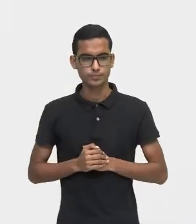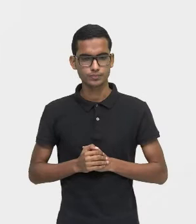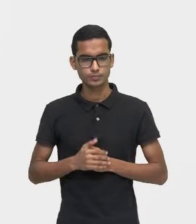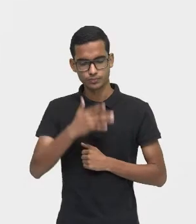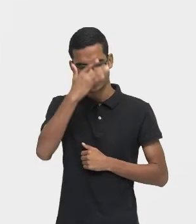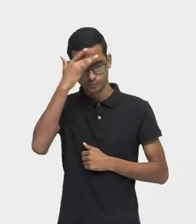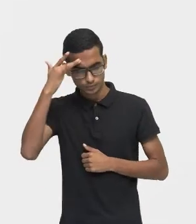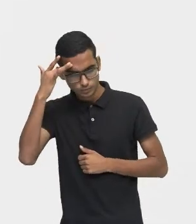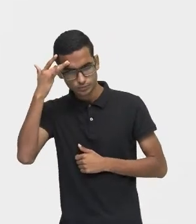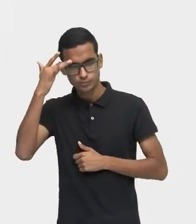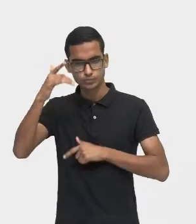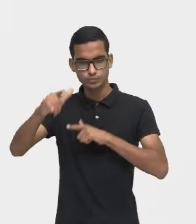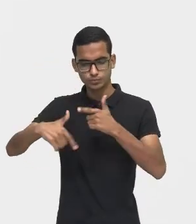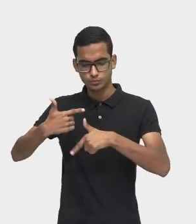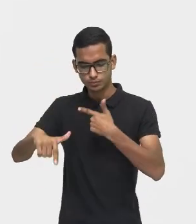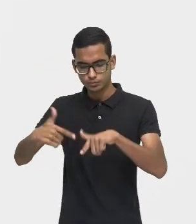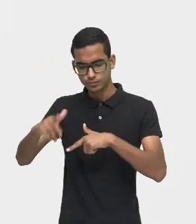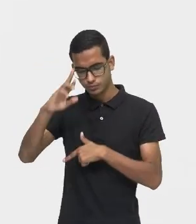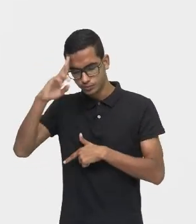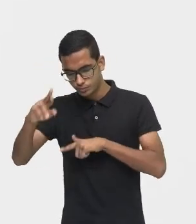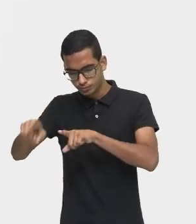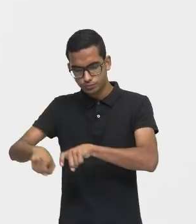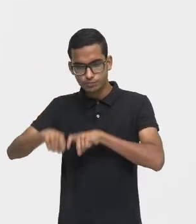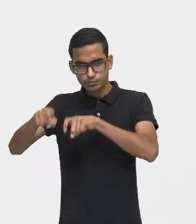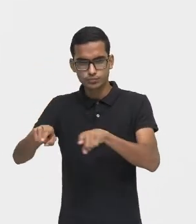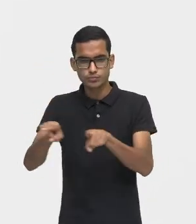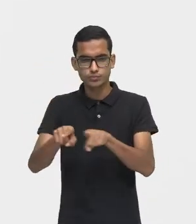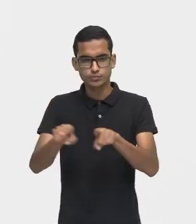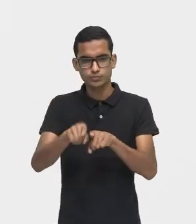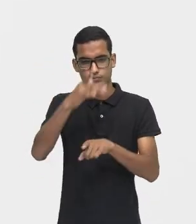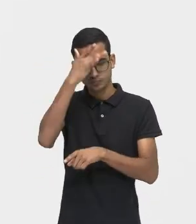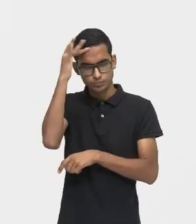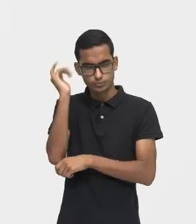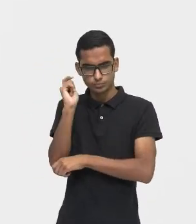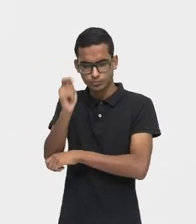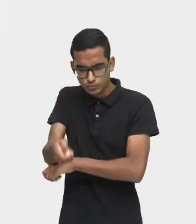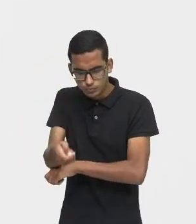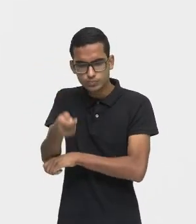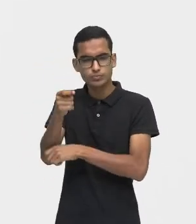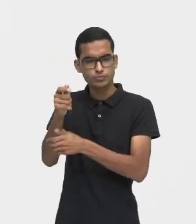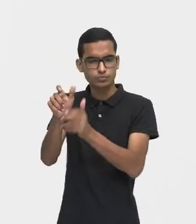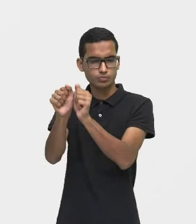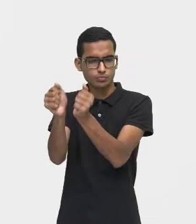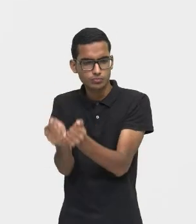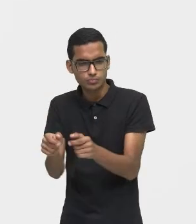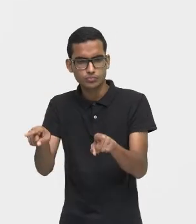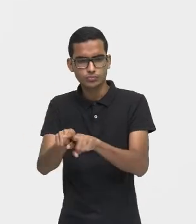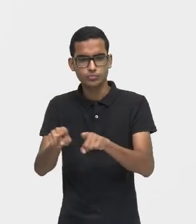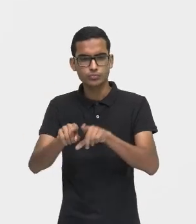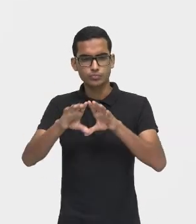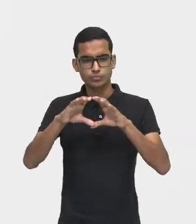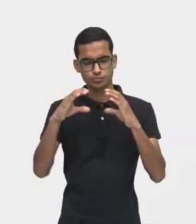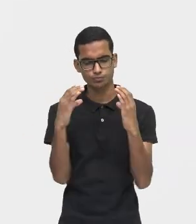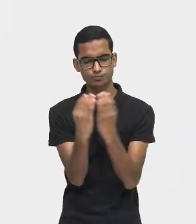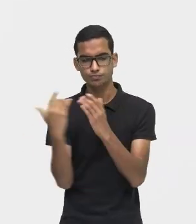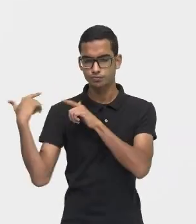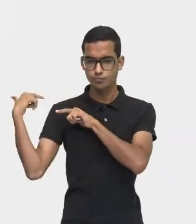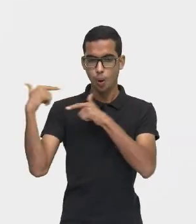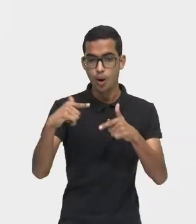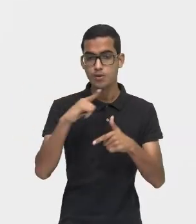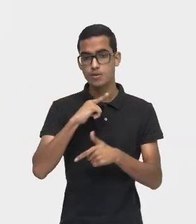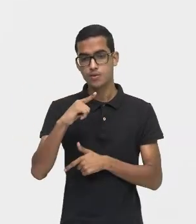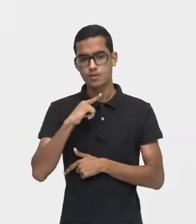pequenos produtores, para os pescadores artesanais, das comunidades tradicionais que às